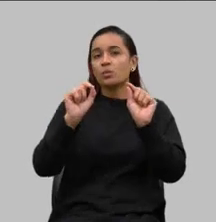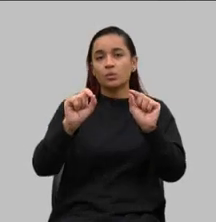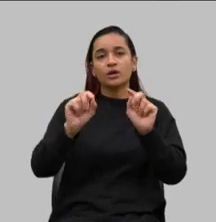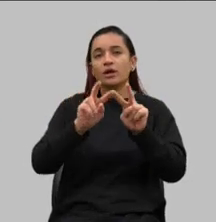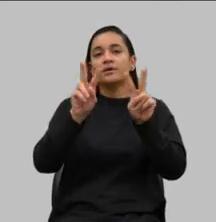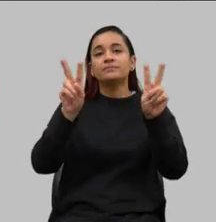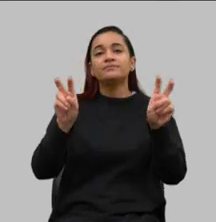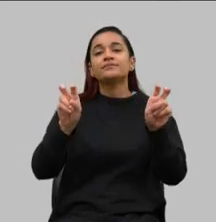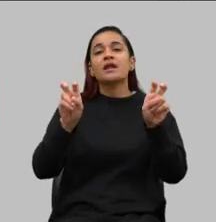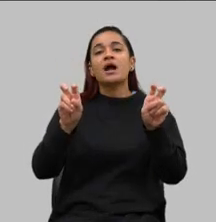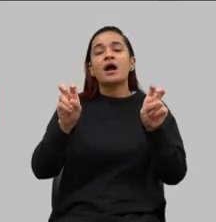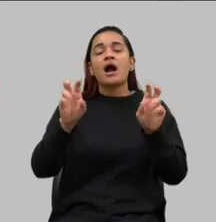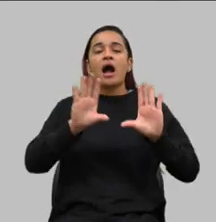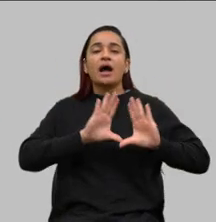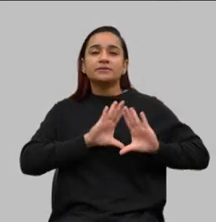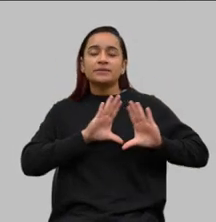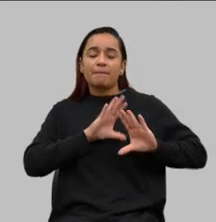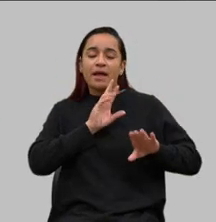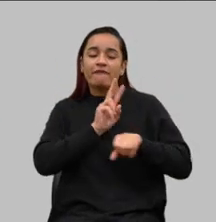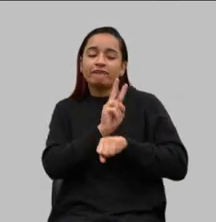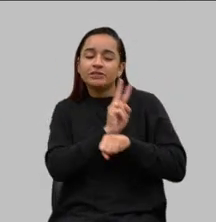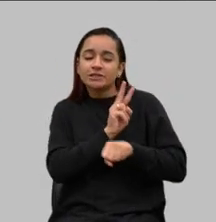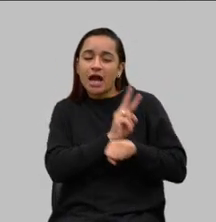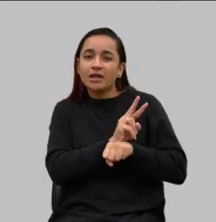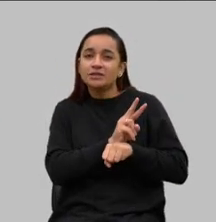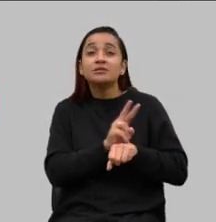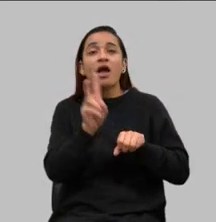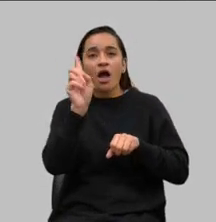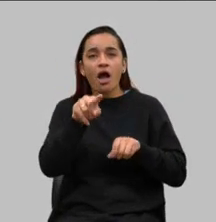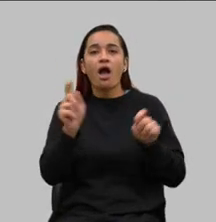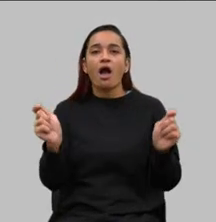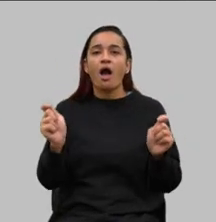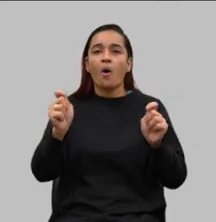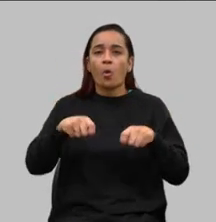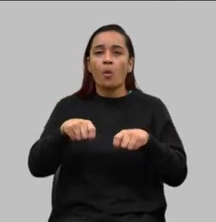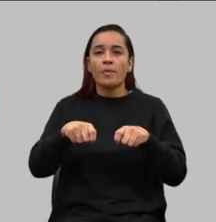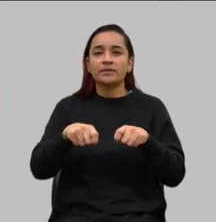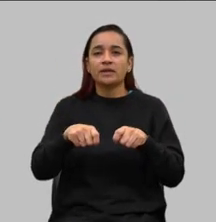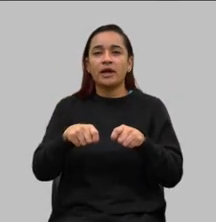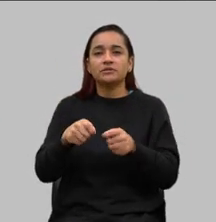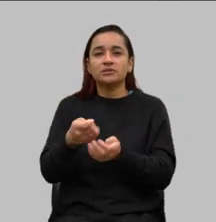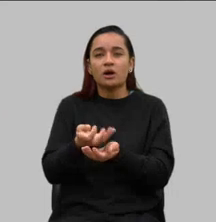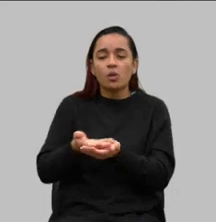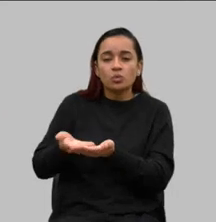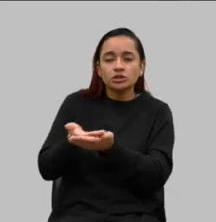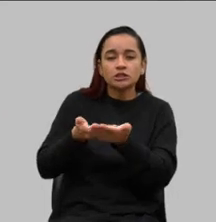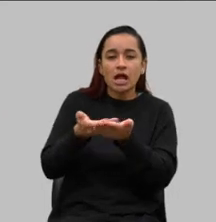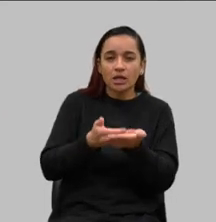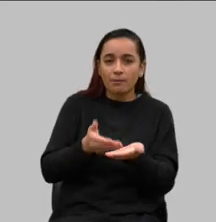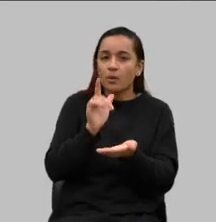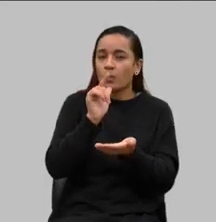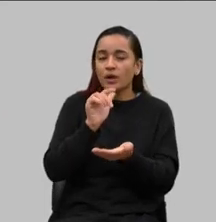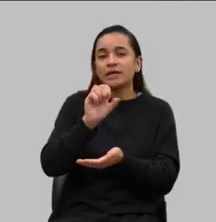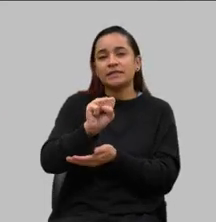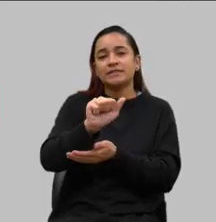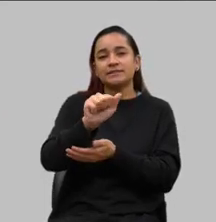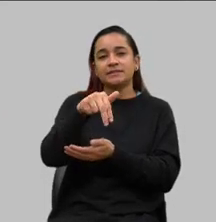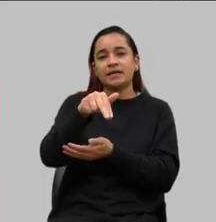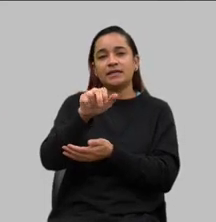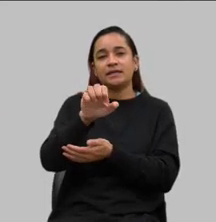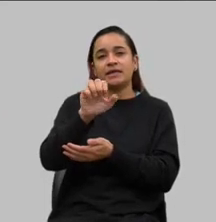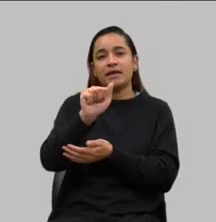é a nossa competência de saneamento Alícia que representa secretário Anderson que está em Montes Claros